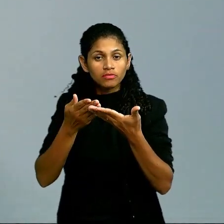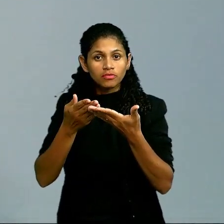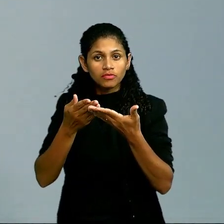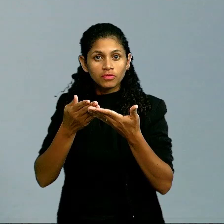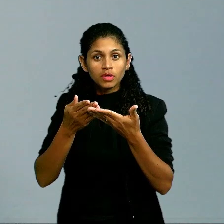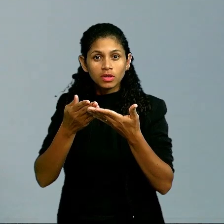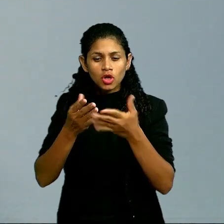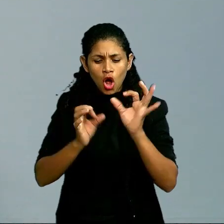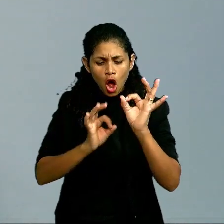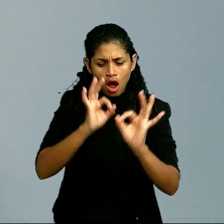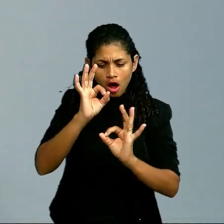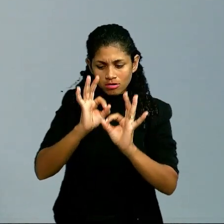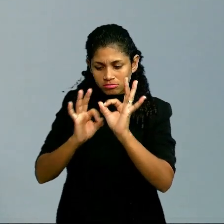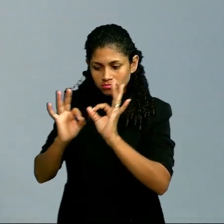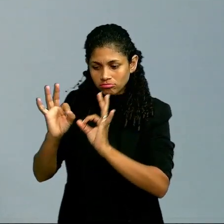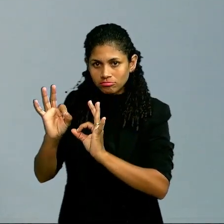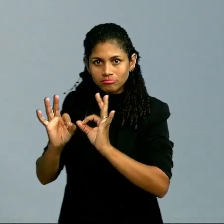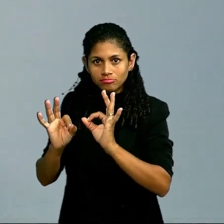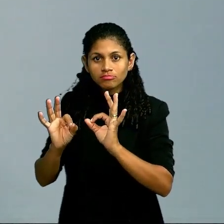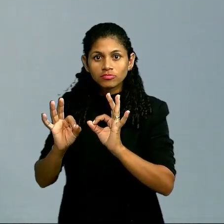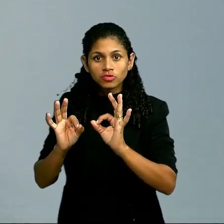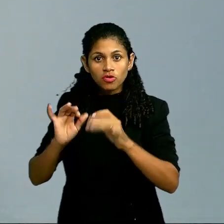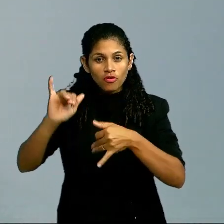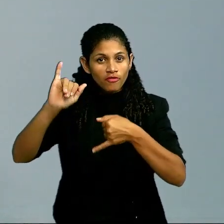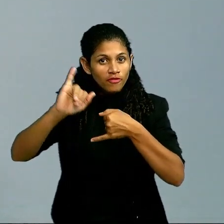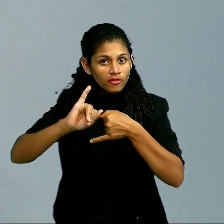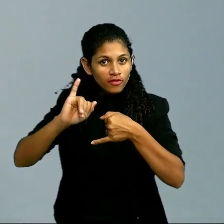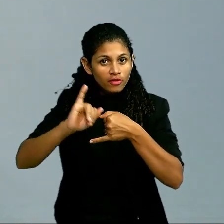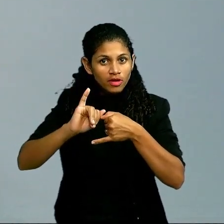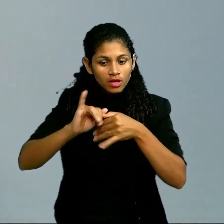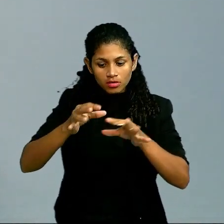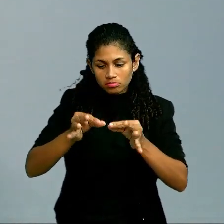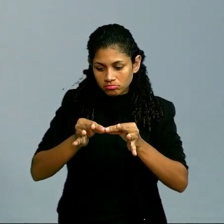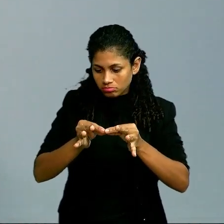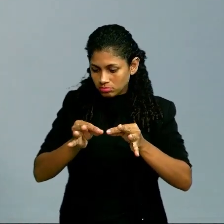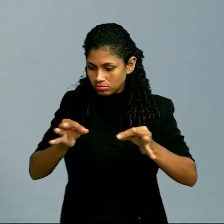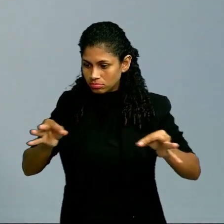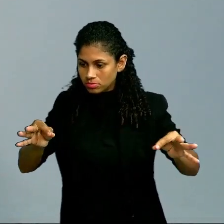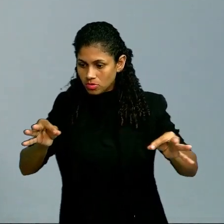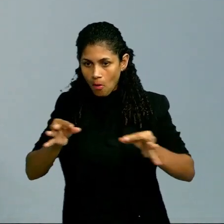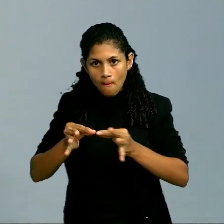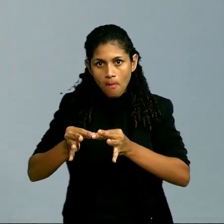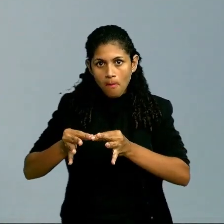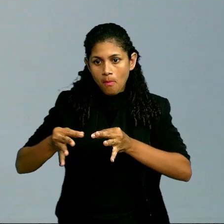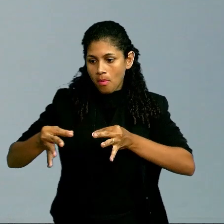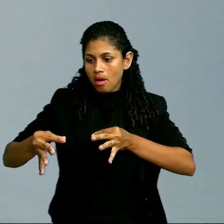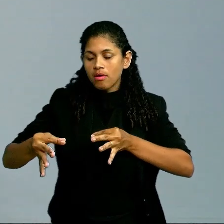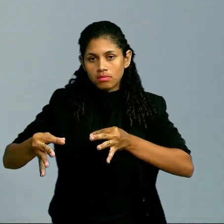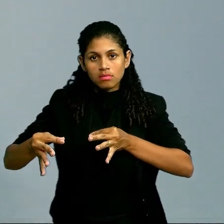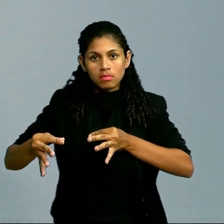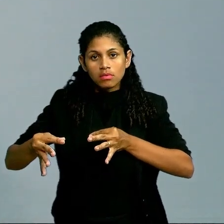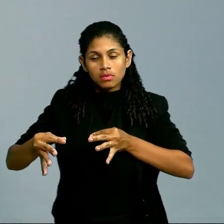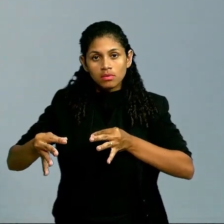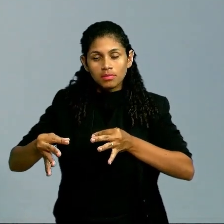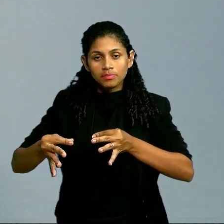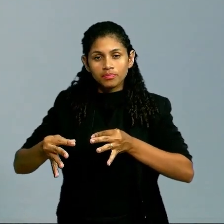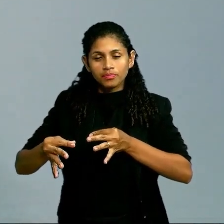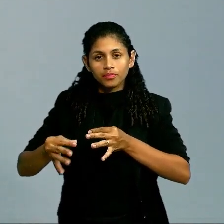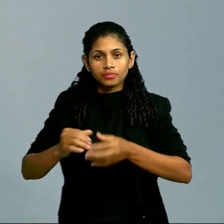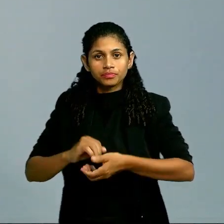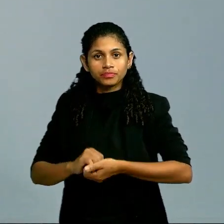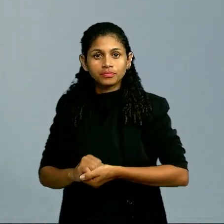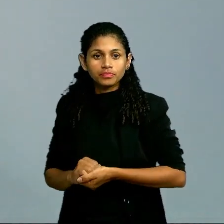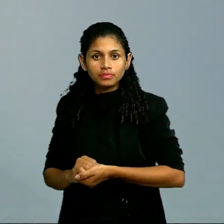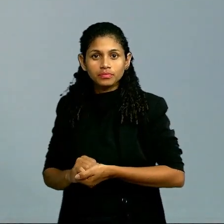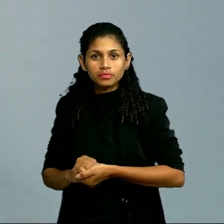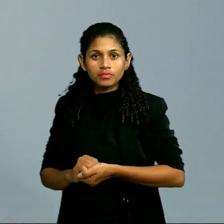tem medidas. Tudo bem? A gente vai ver um pouco mais à frente. Mas observe que, quando ele passa aquele momento